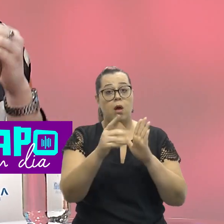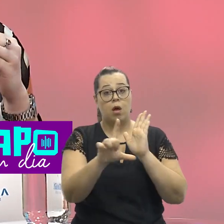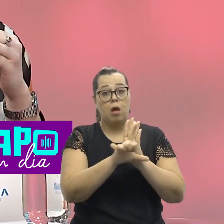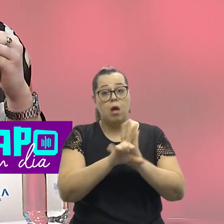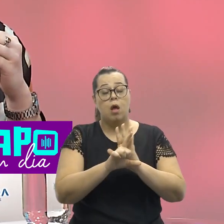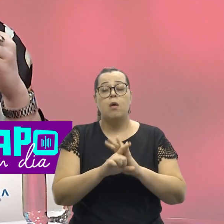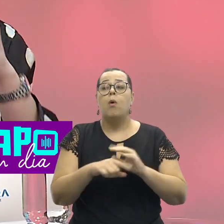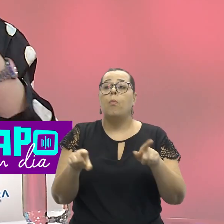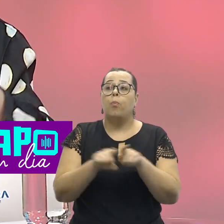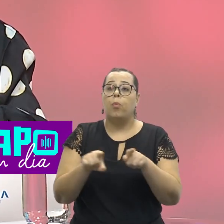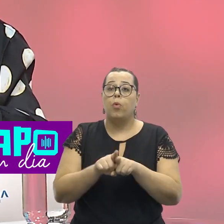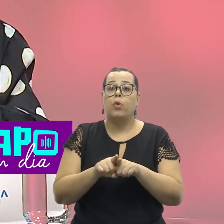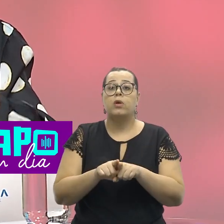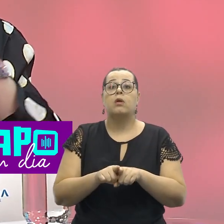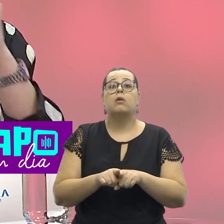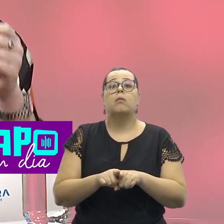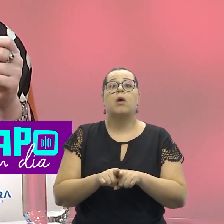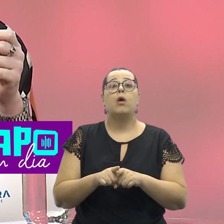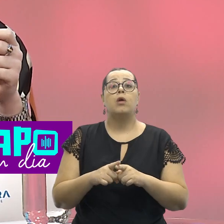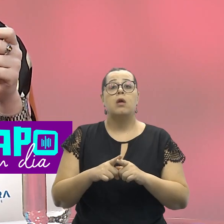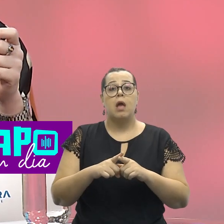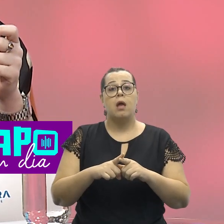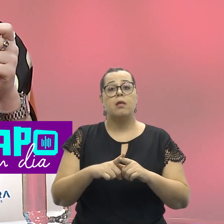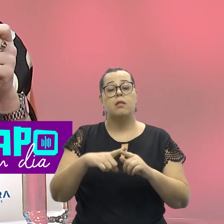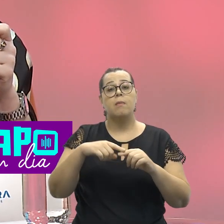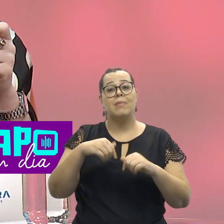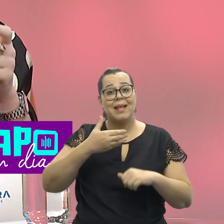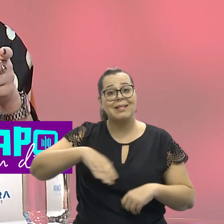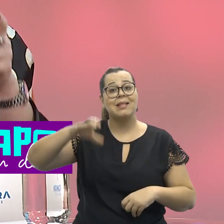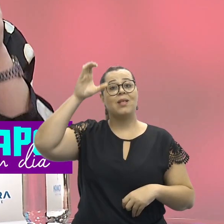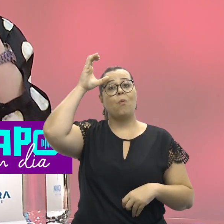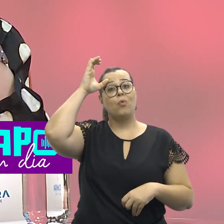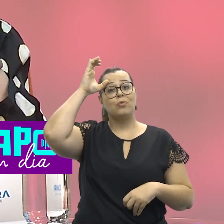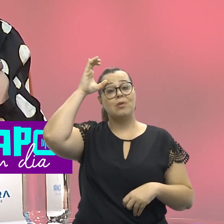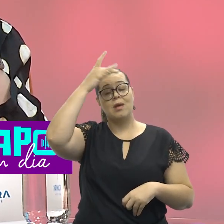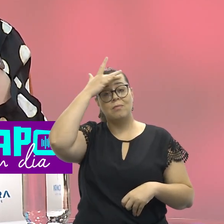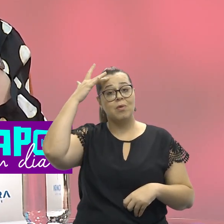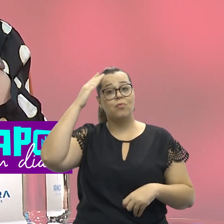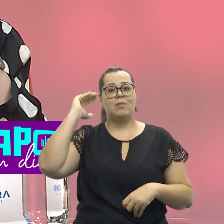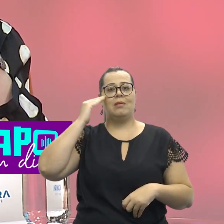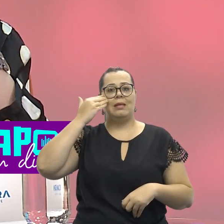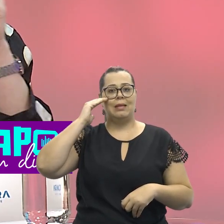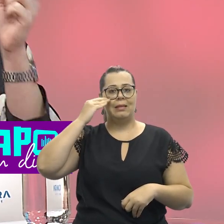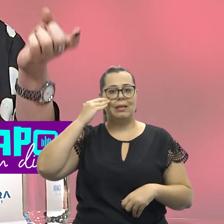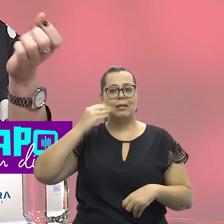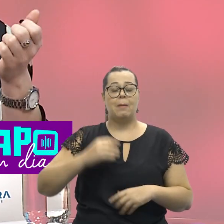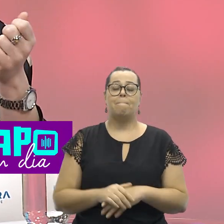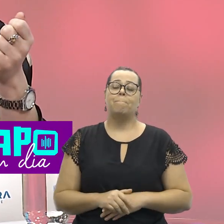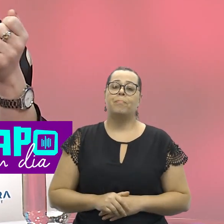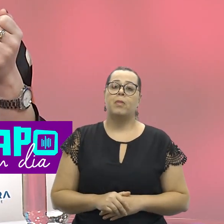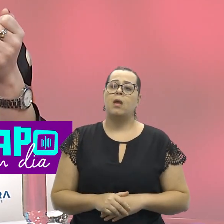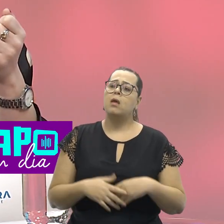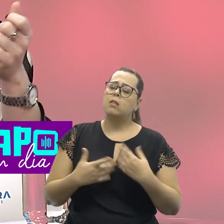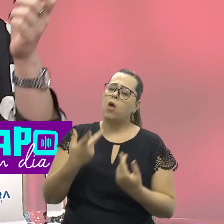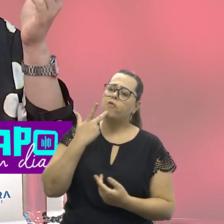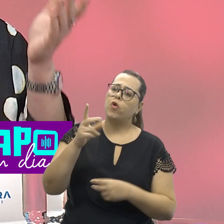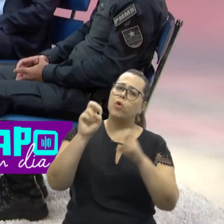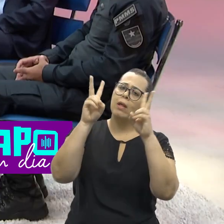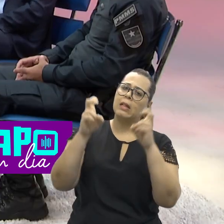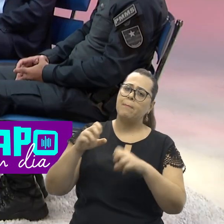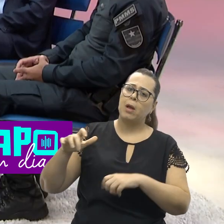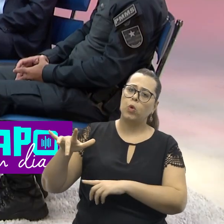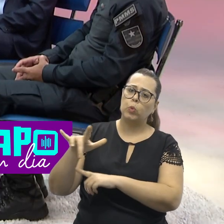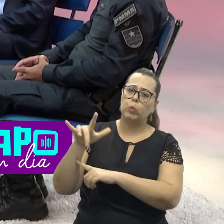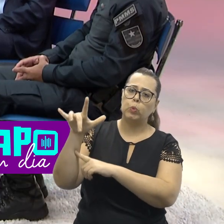que a sociedade, né, as pessoas, elas precisam ter essa consciência. E em relação a essa questão do uso do drone,